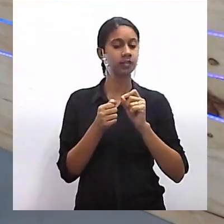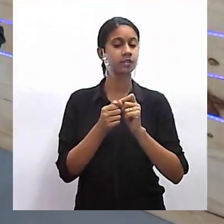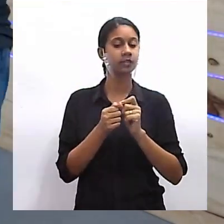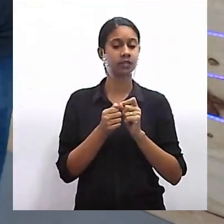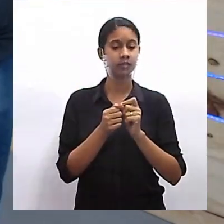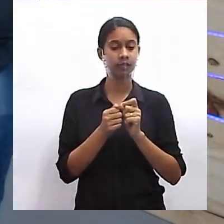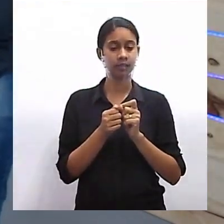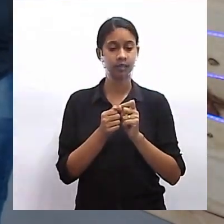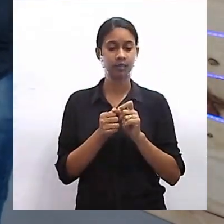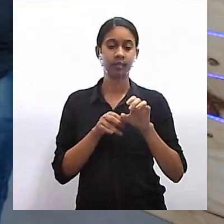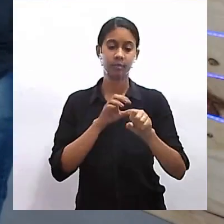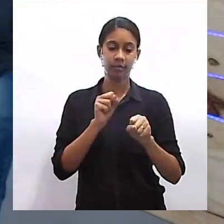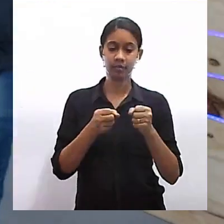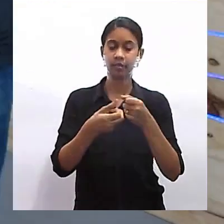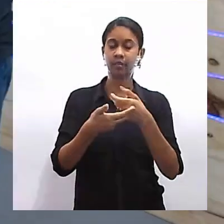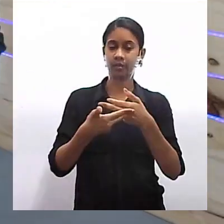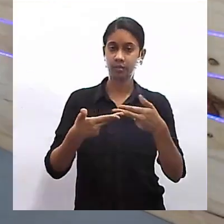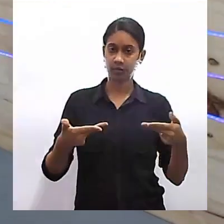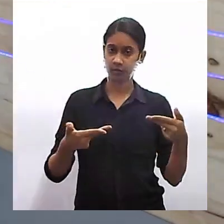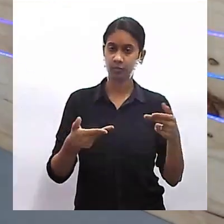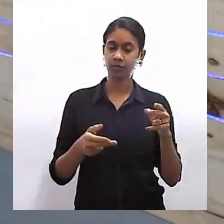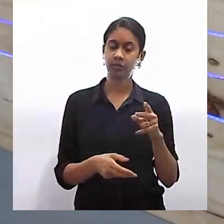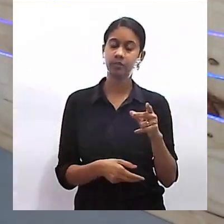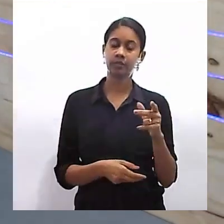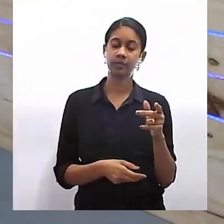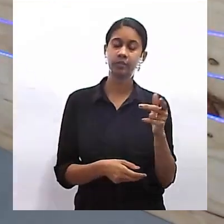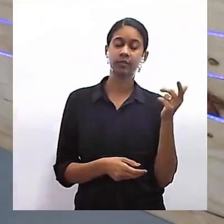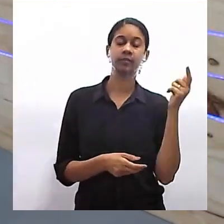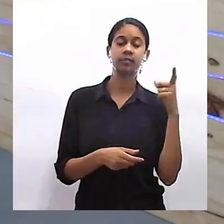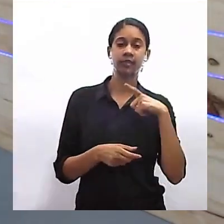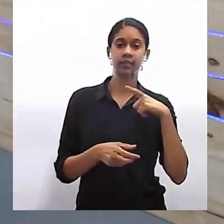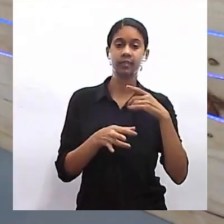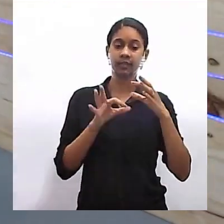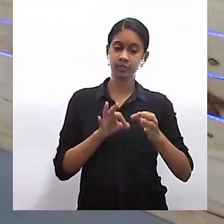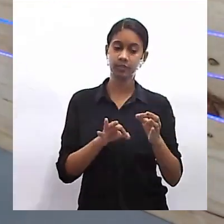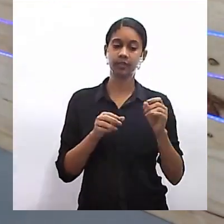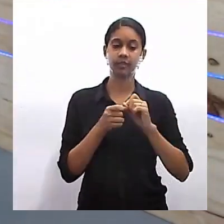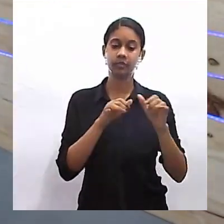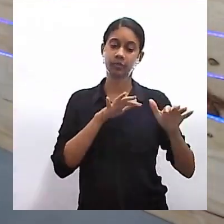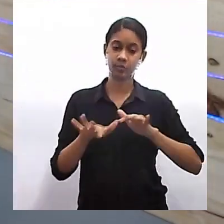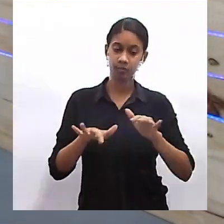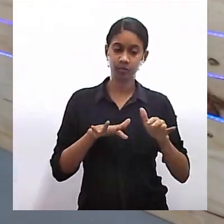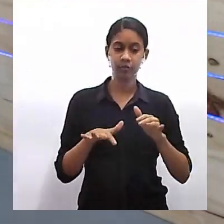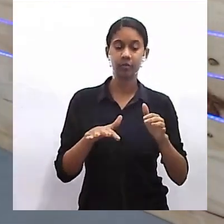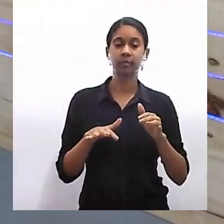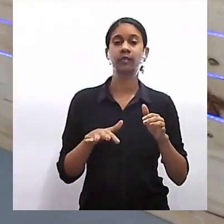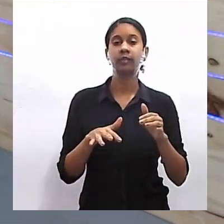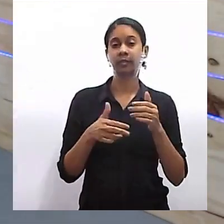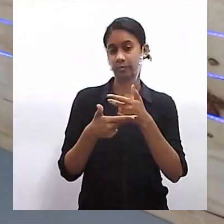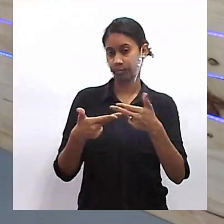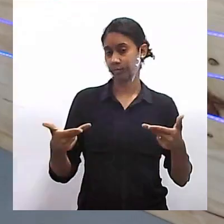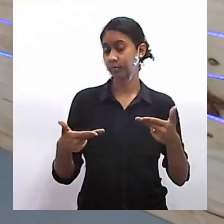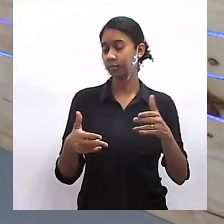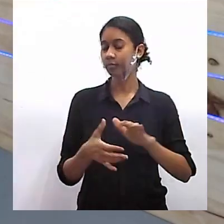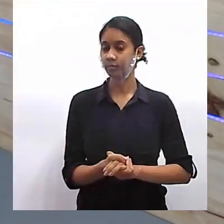nosso escanfisco no volume, a gente está garantindo que é ali aquele movimentei aquela carga ali, naquele